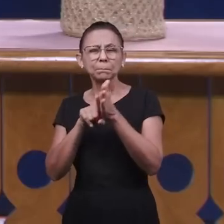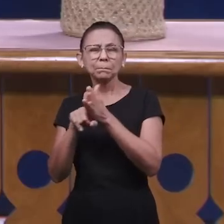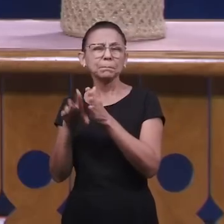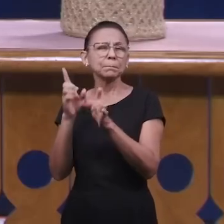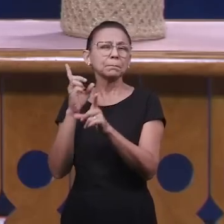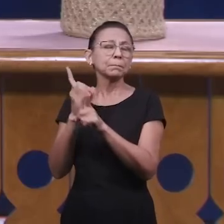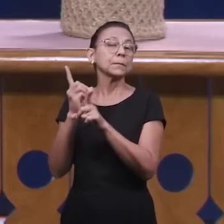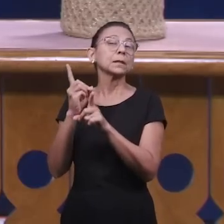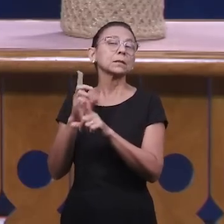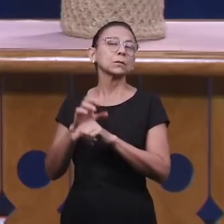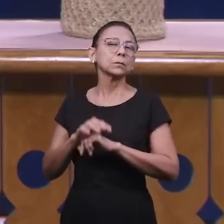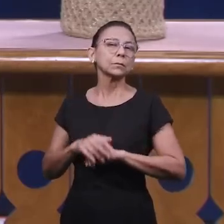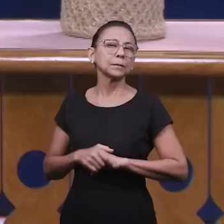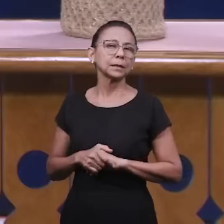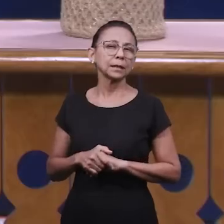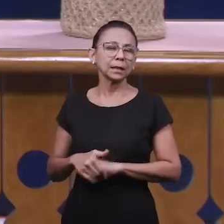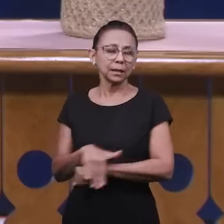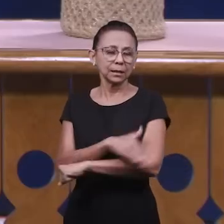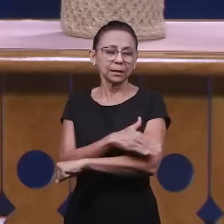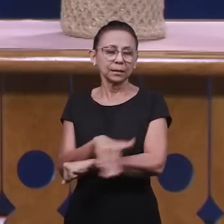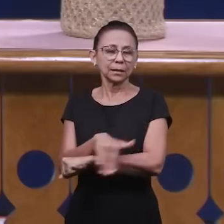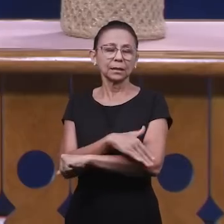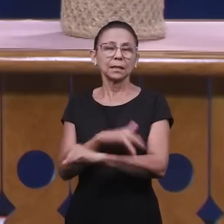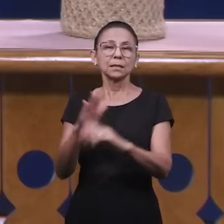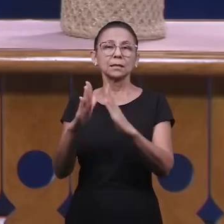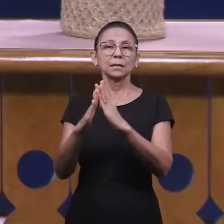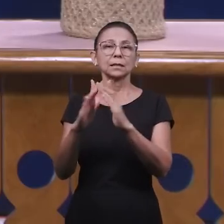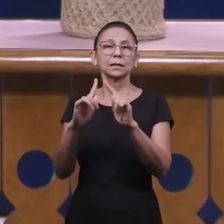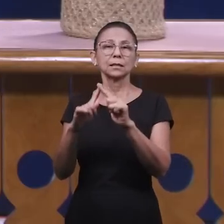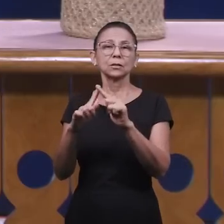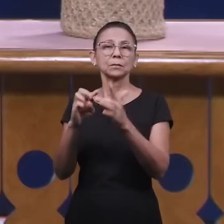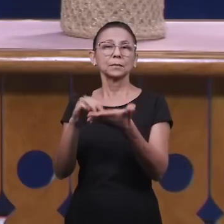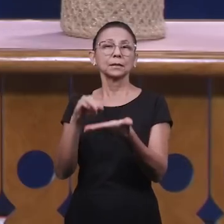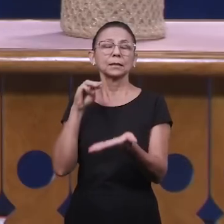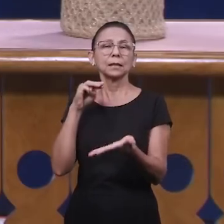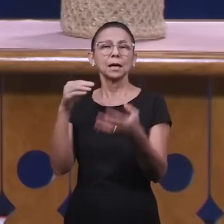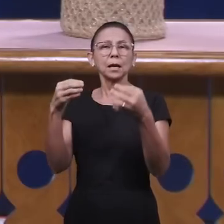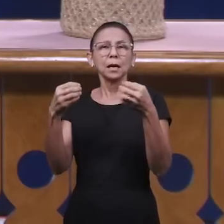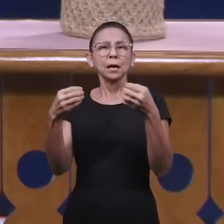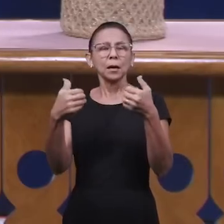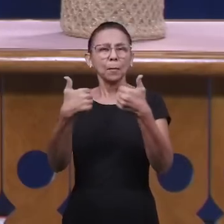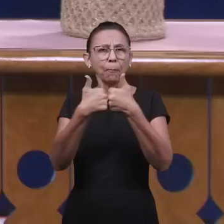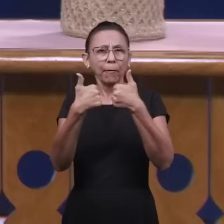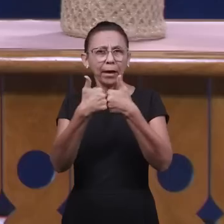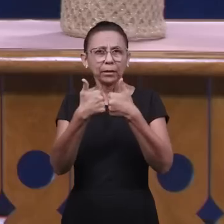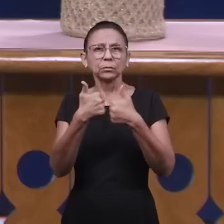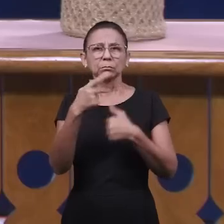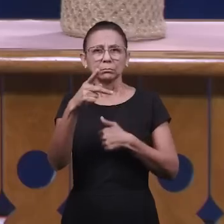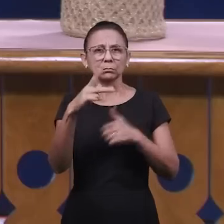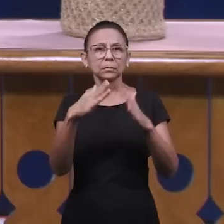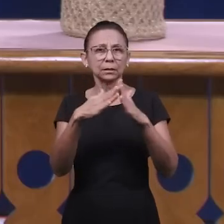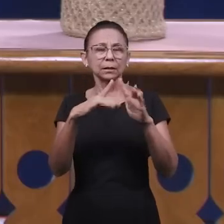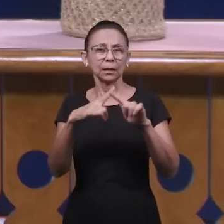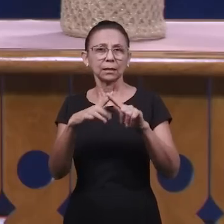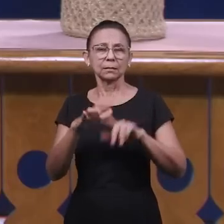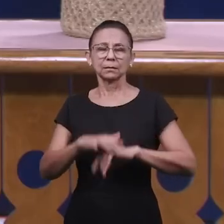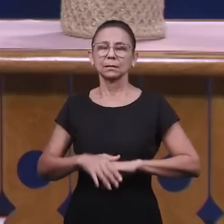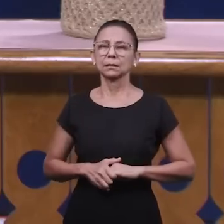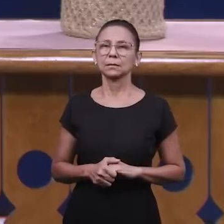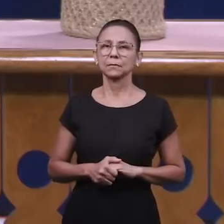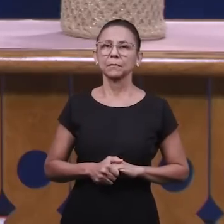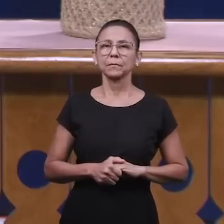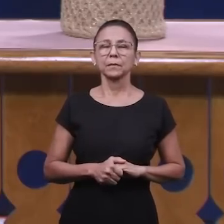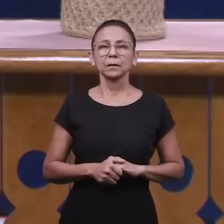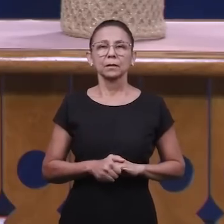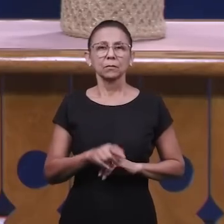você também tem a oportunidade de nos conhecer presencialmente em uma das nossas igrejas. Você vai perceber que o culto lá tem as